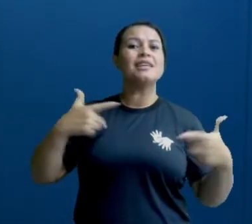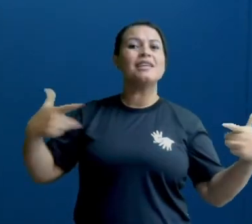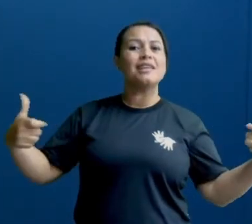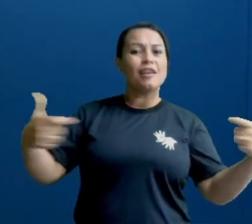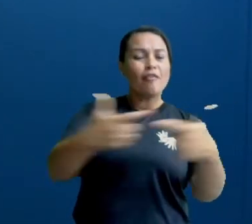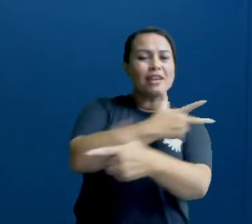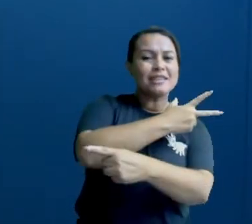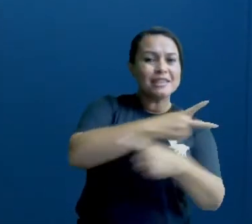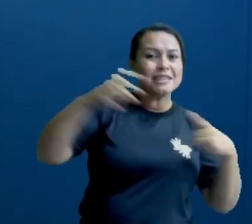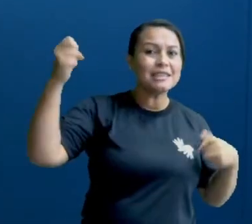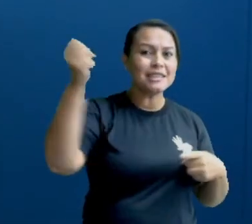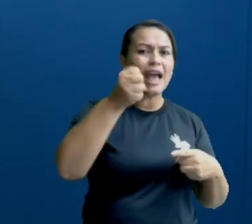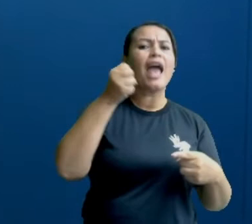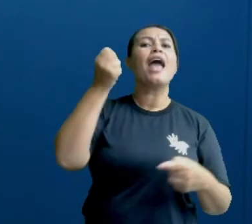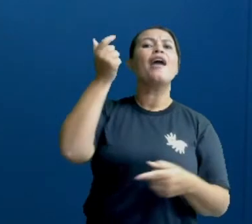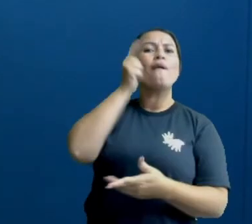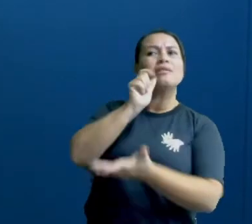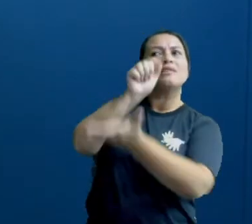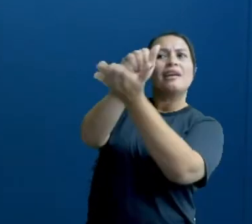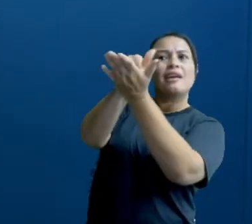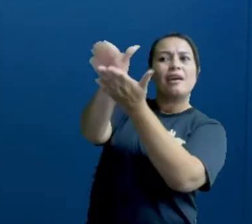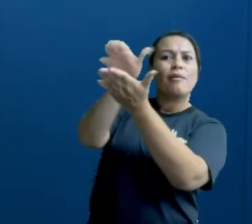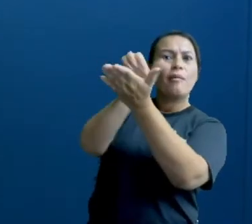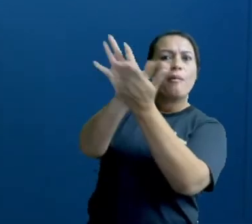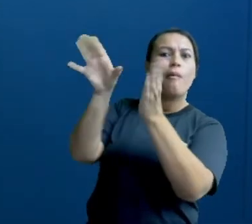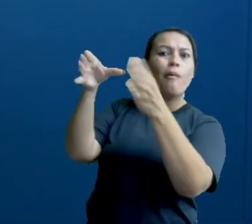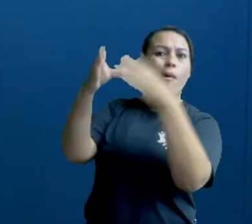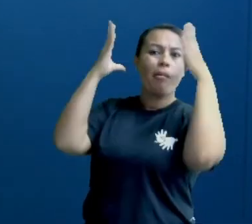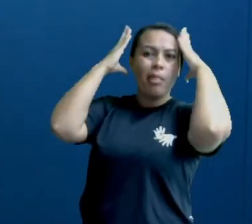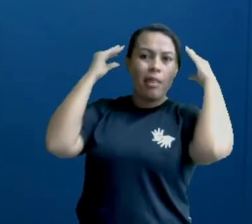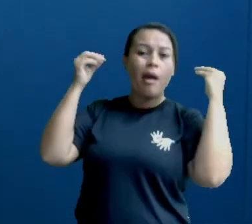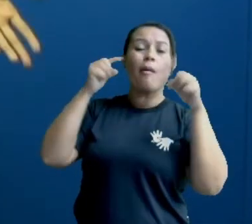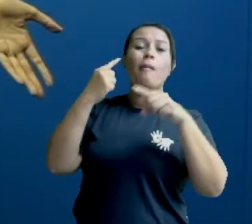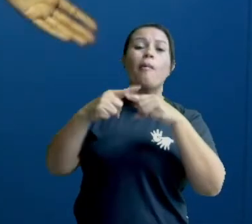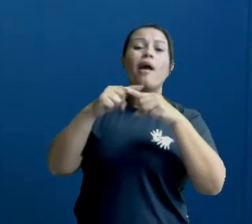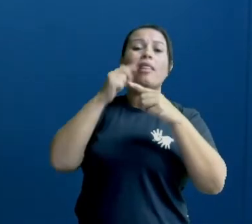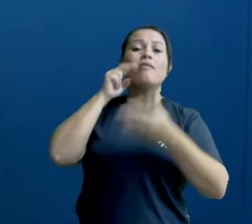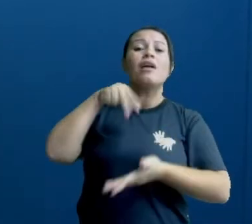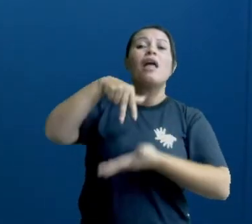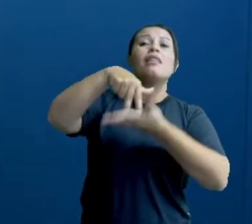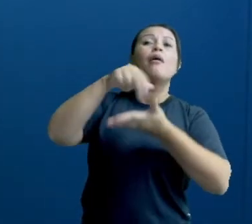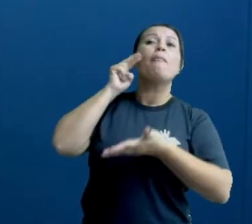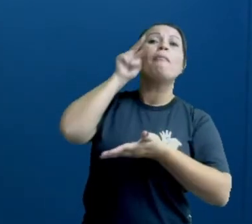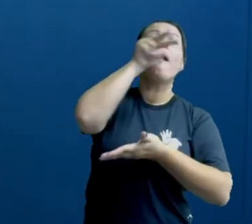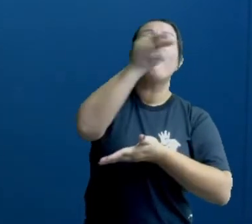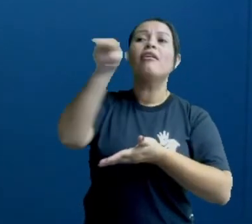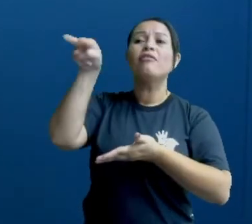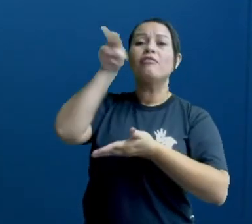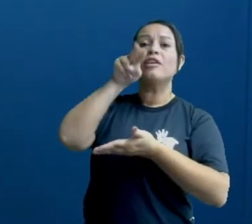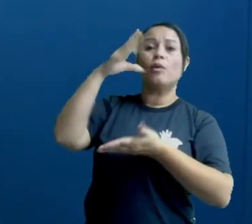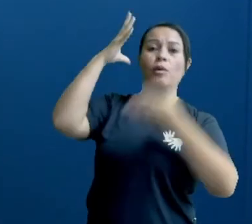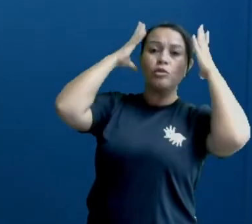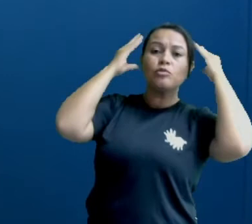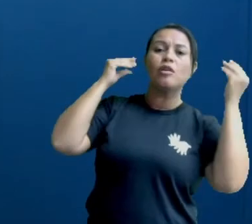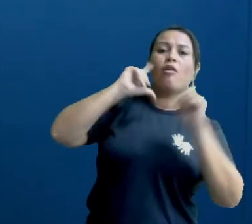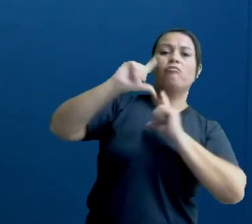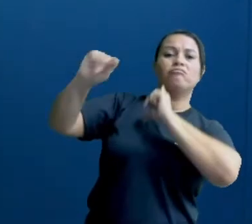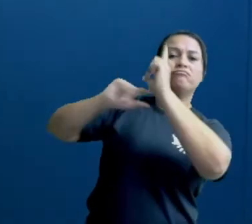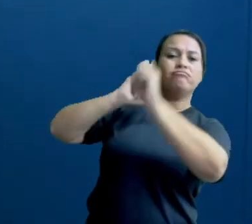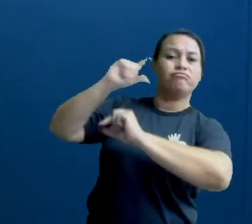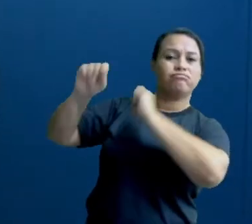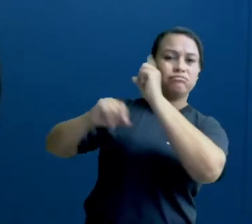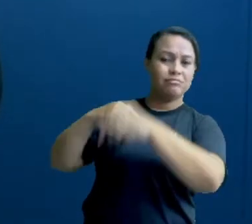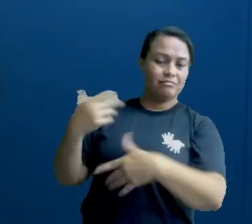eles refugiaram a maior parte da tropa em cima do monte, e quando os holandeses chegaram, foram emboscados